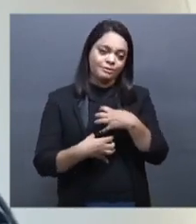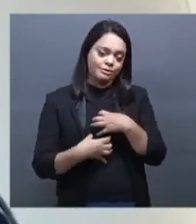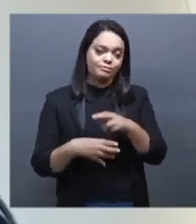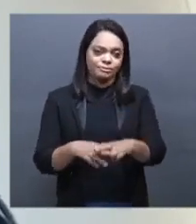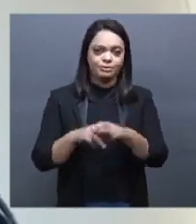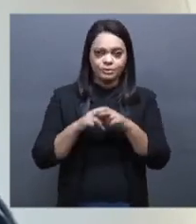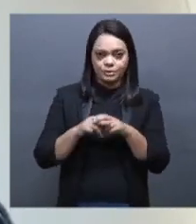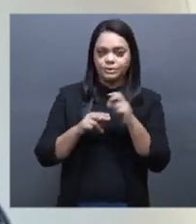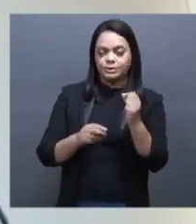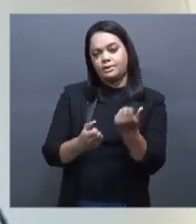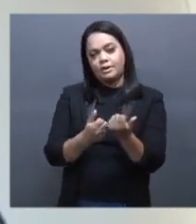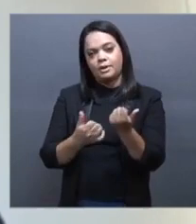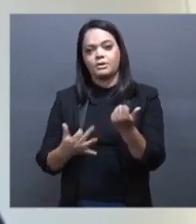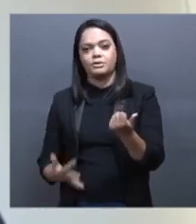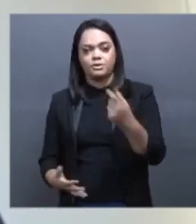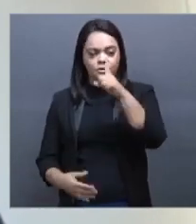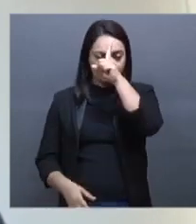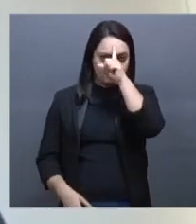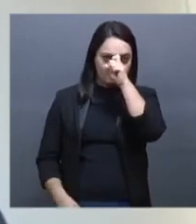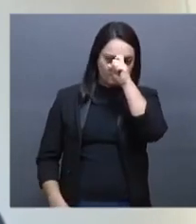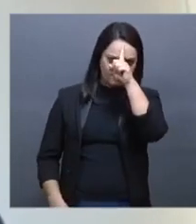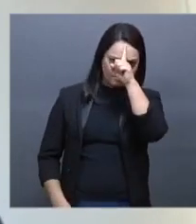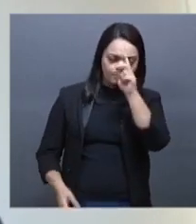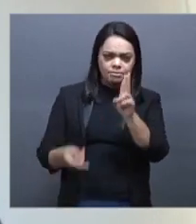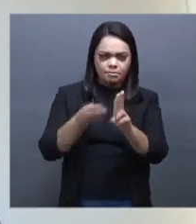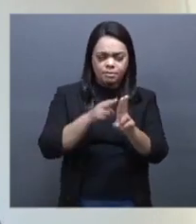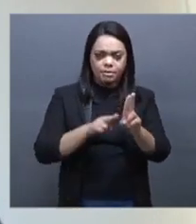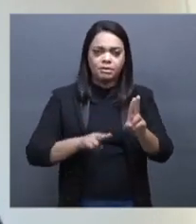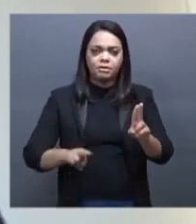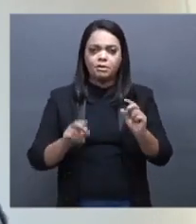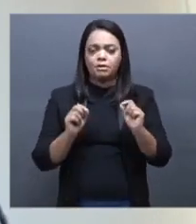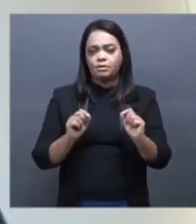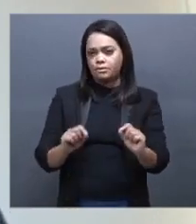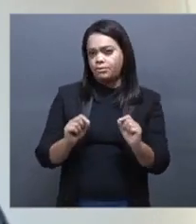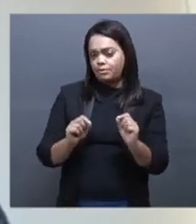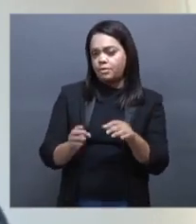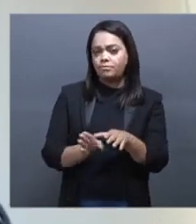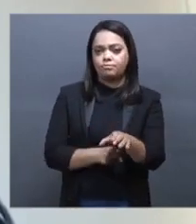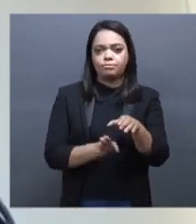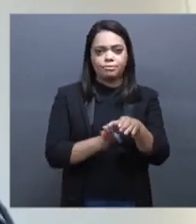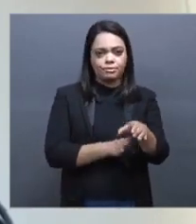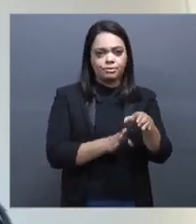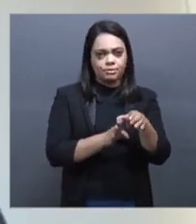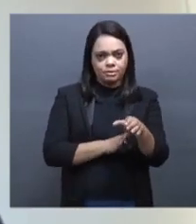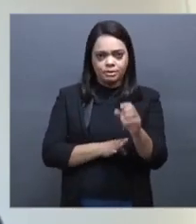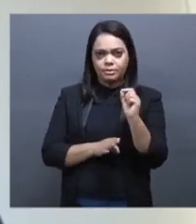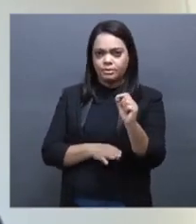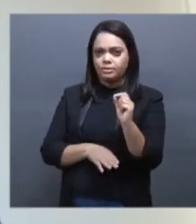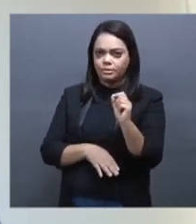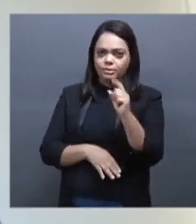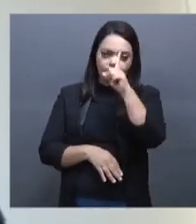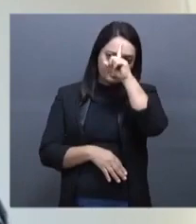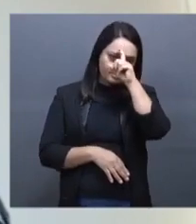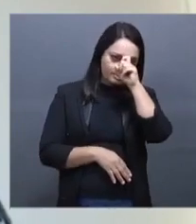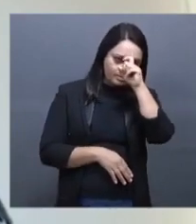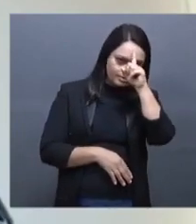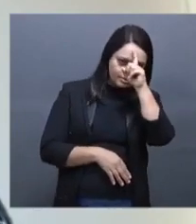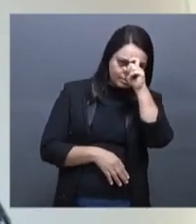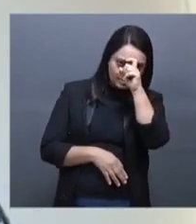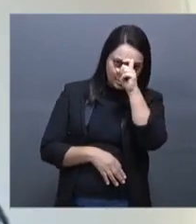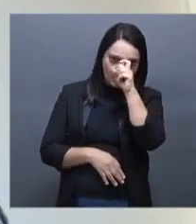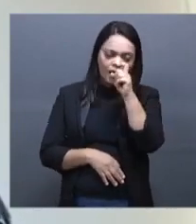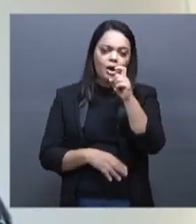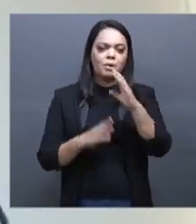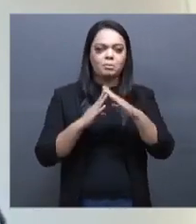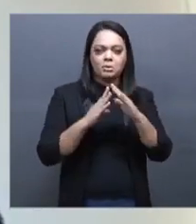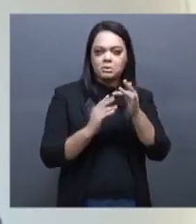isso, a direção do Hospital de Clínicas da Universidade Federal de Uberlândia orienta que ir para o hospital, pronto-socorro, posto